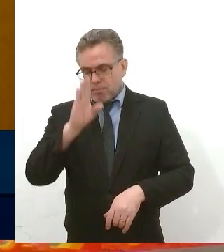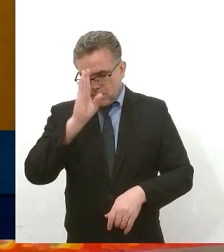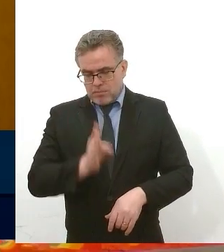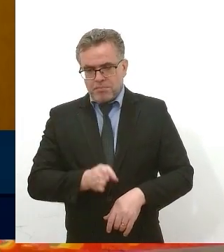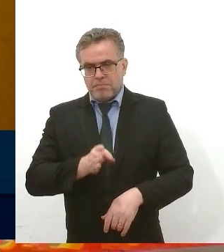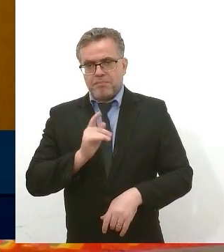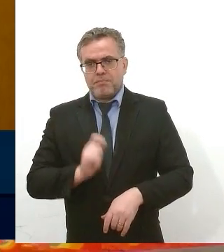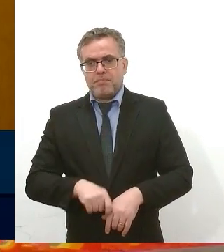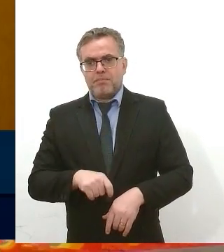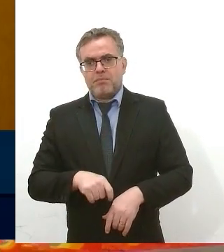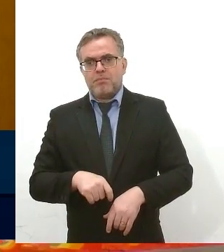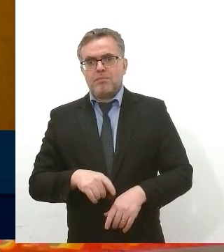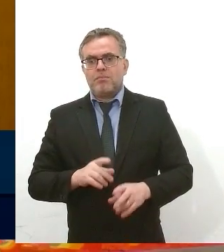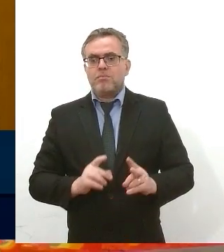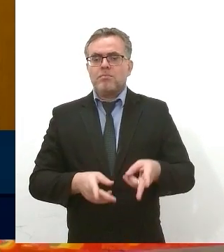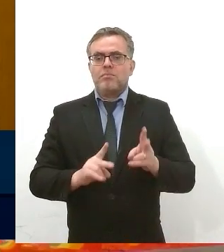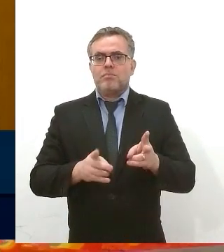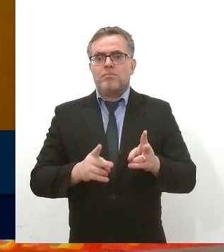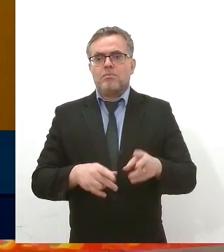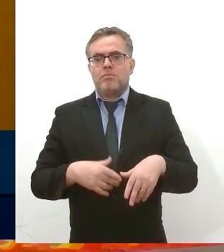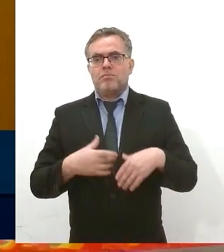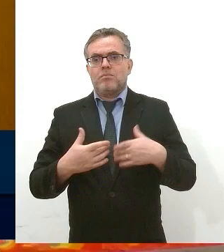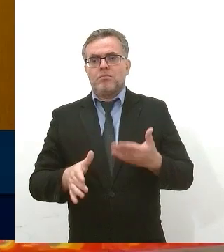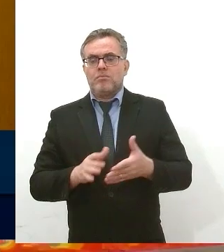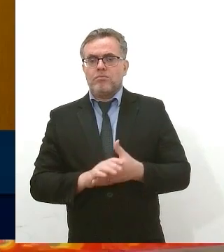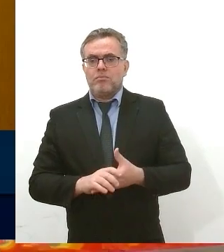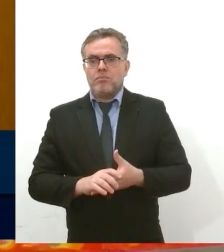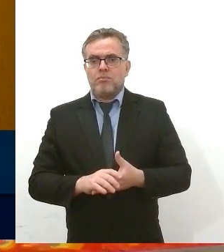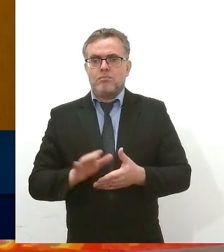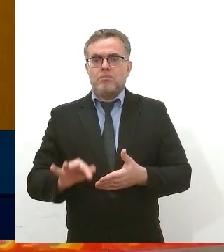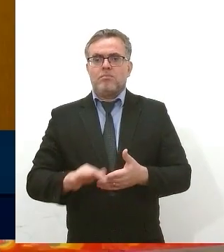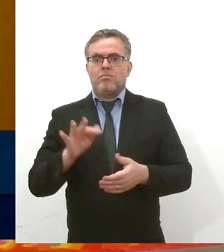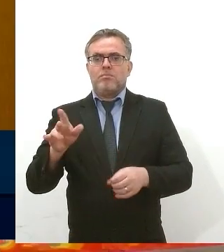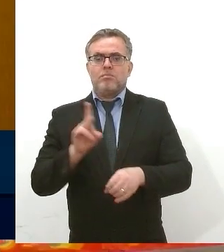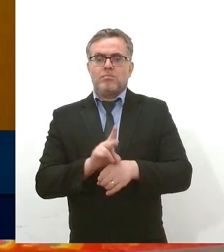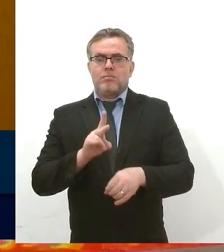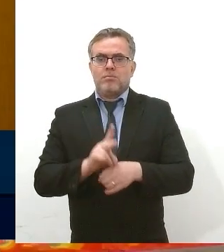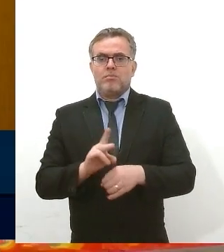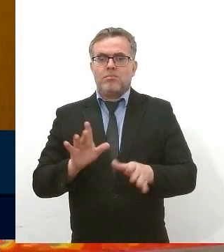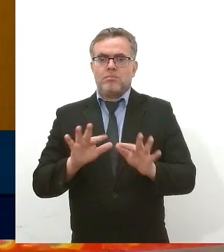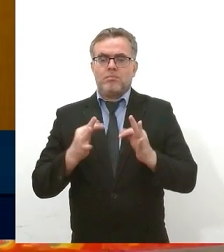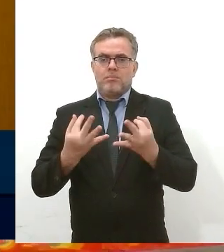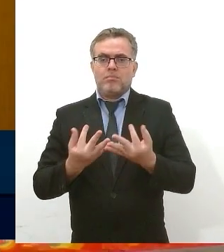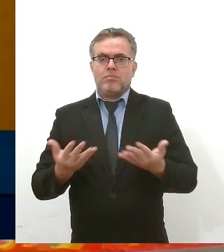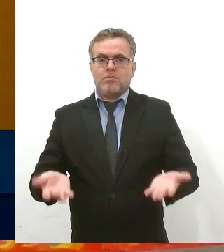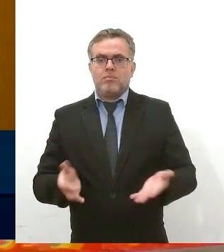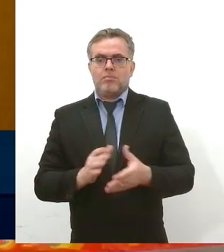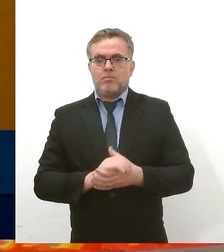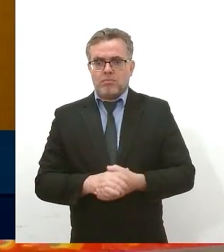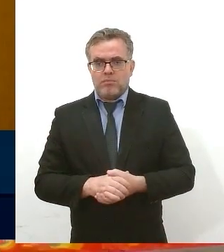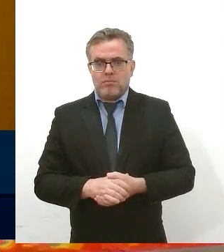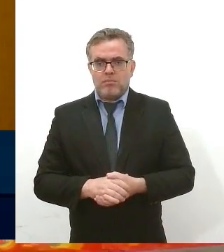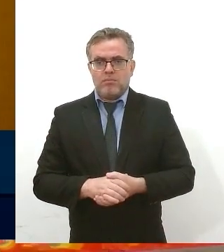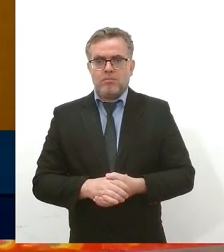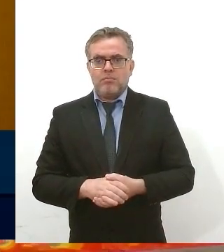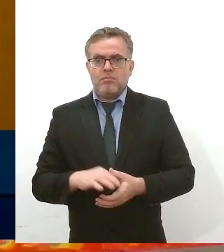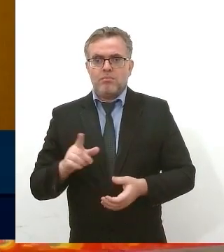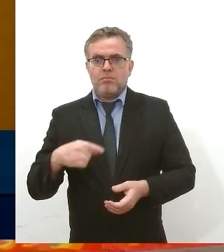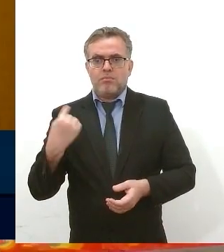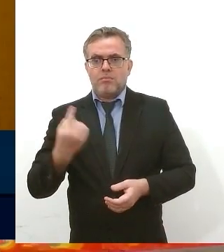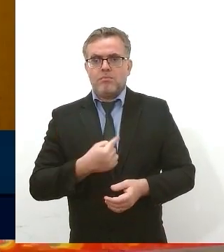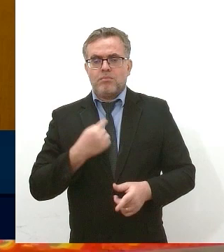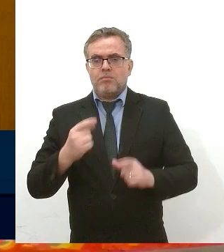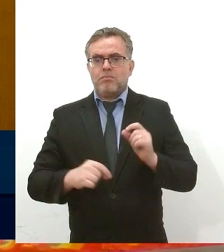consequentemente cuidar, né, do ambiente familiar. E a gente, nós somos